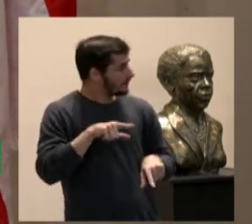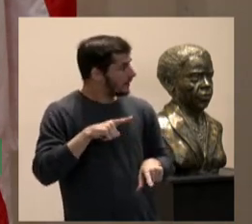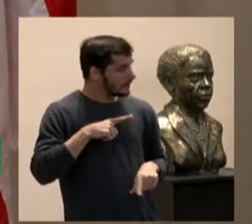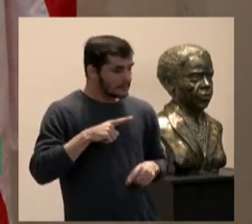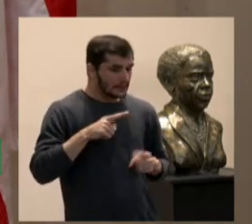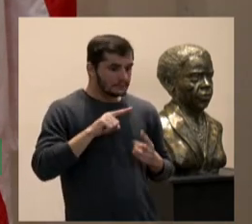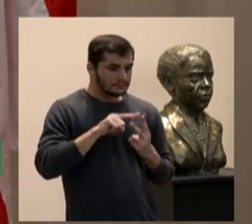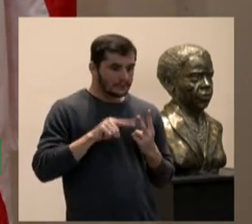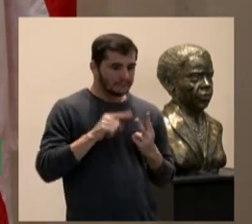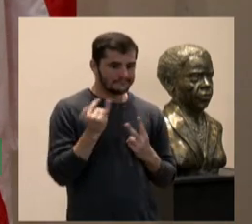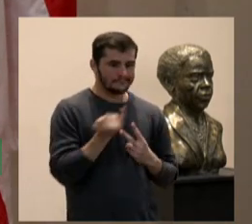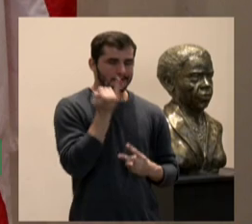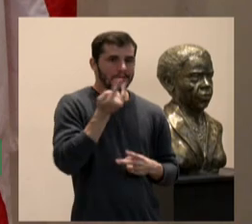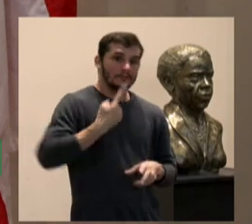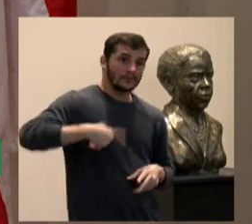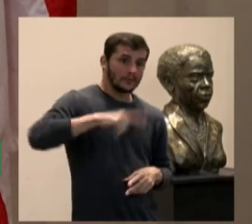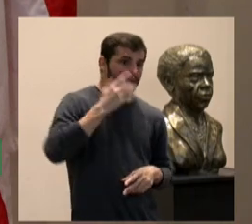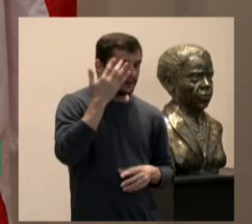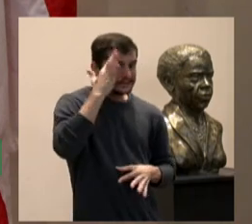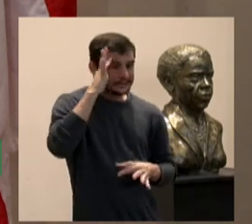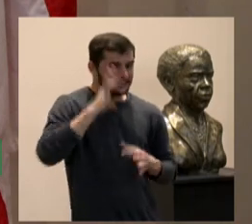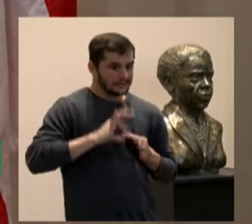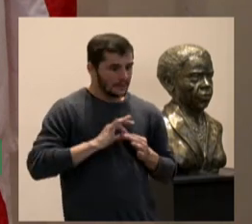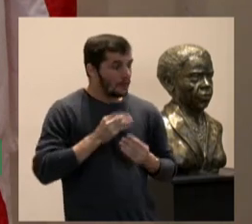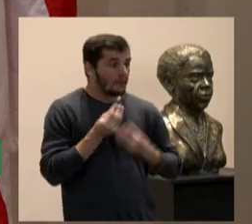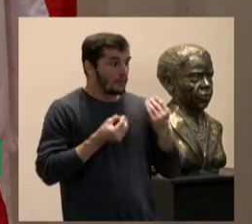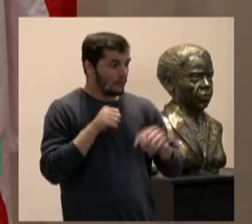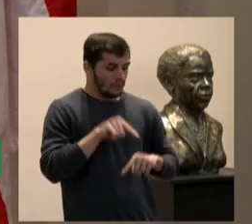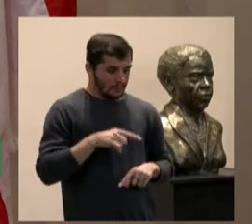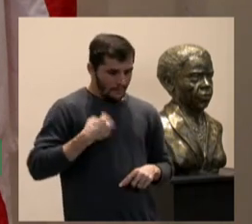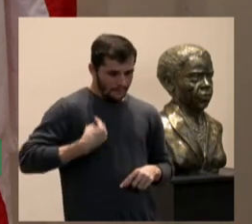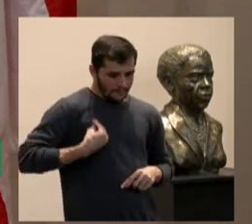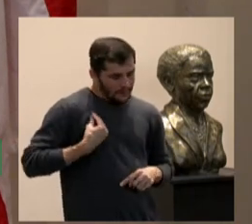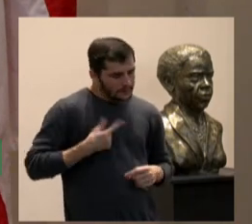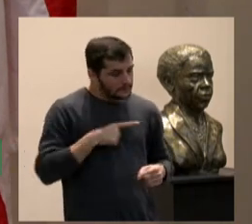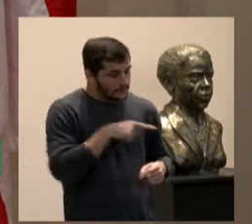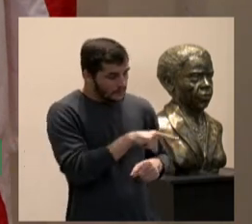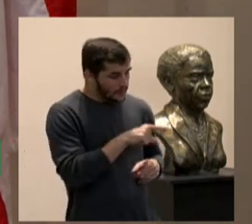compreender. Primeiro, nós constituímos, assim como a gente